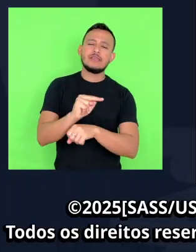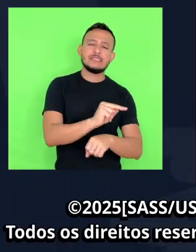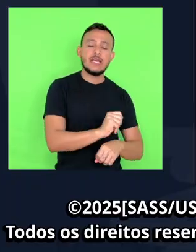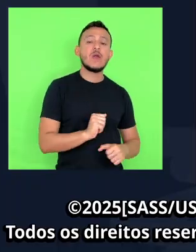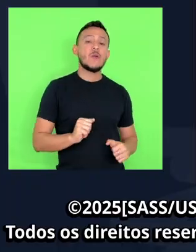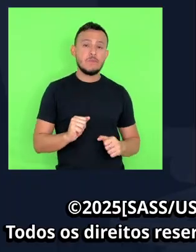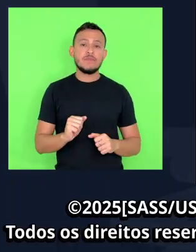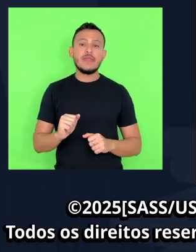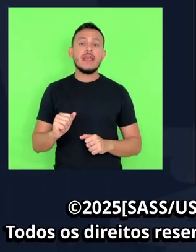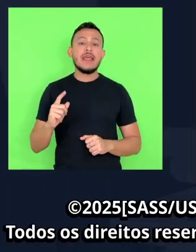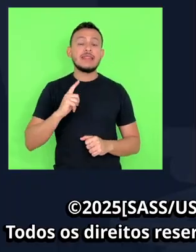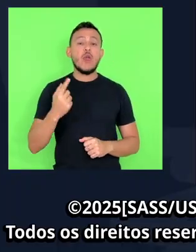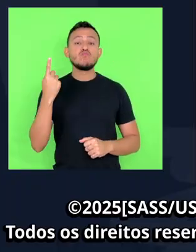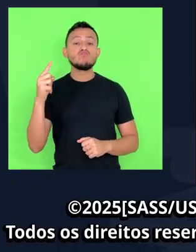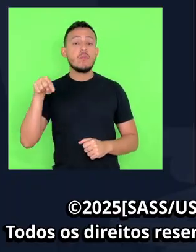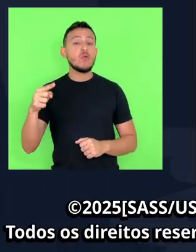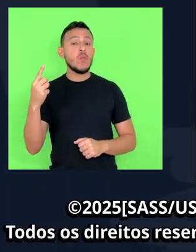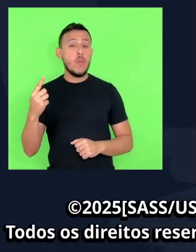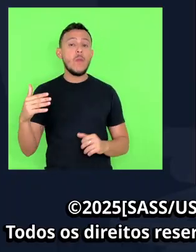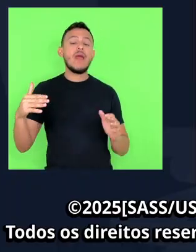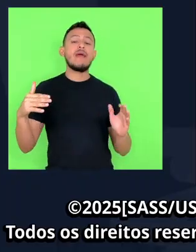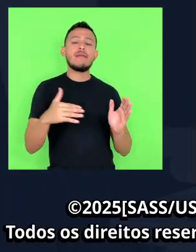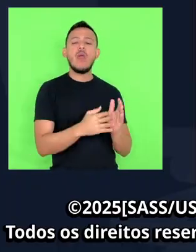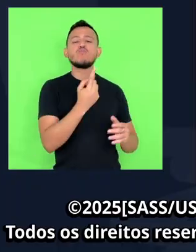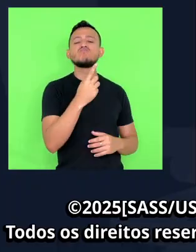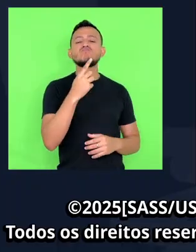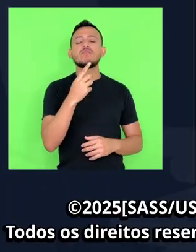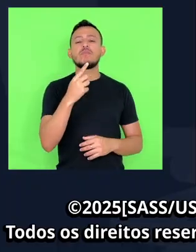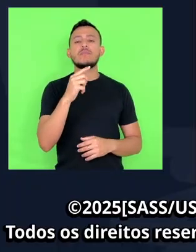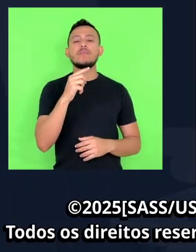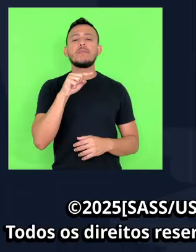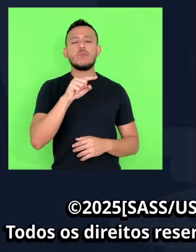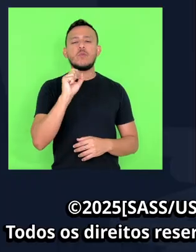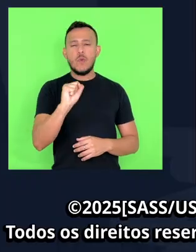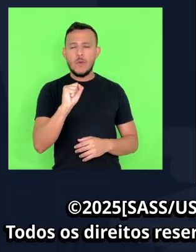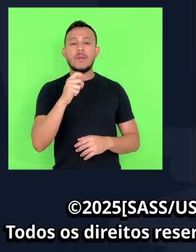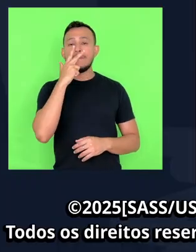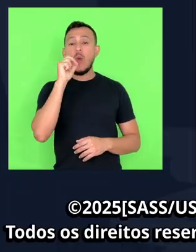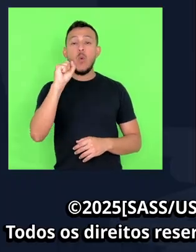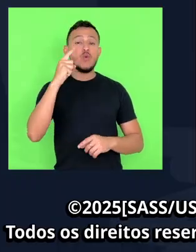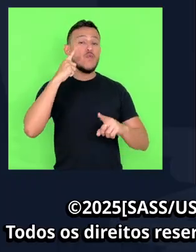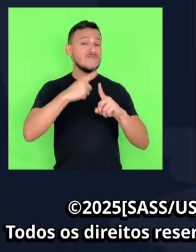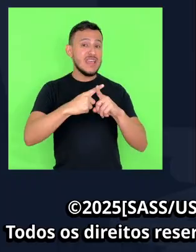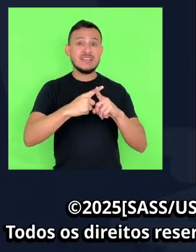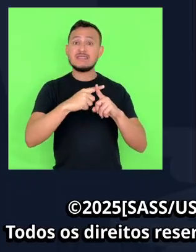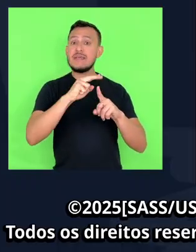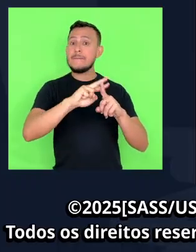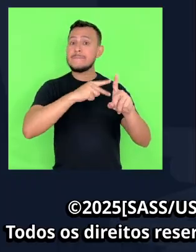proteção, passando de 1,1 para 8,5, quase 8 vezes mais,